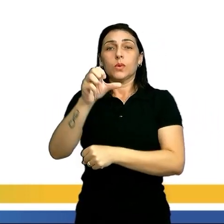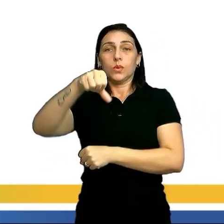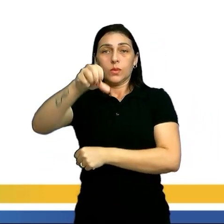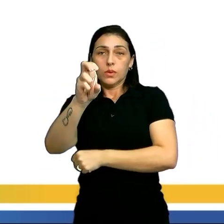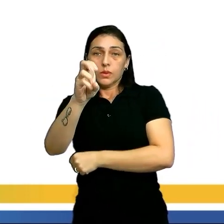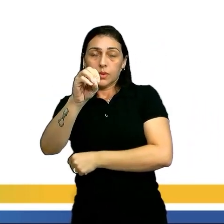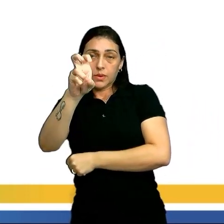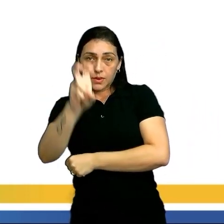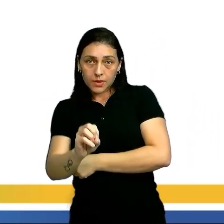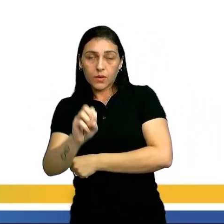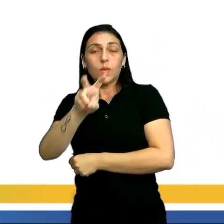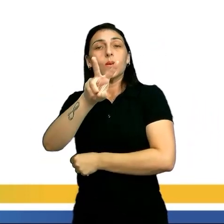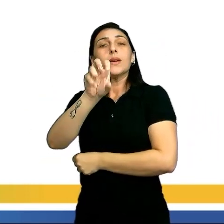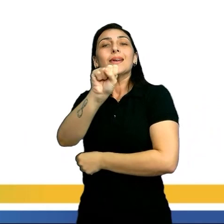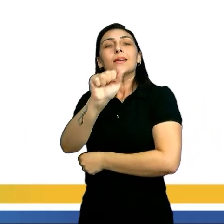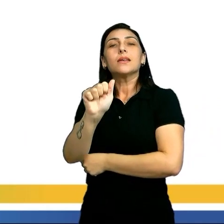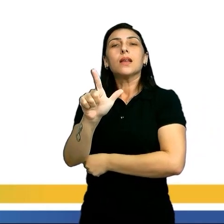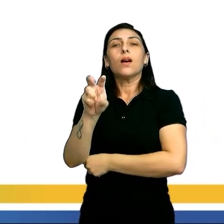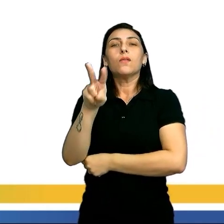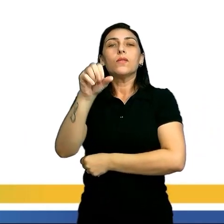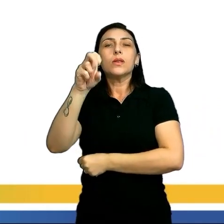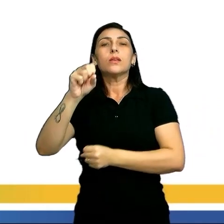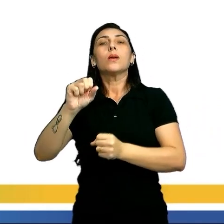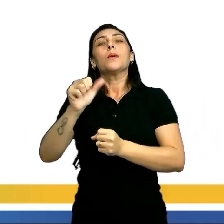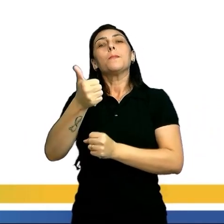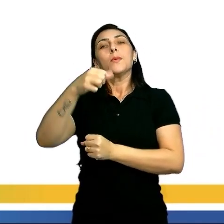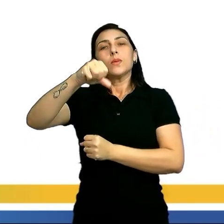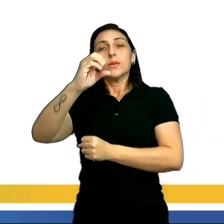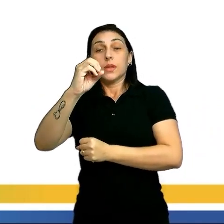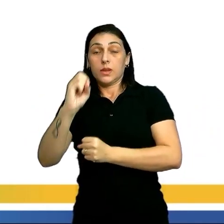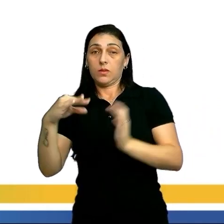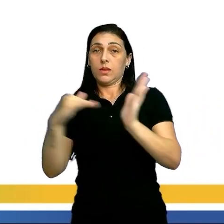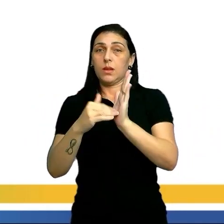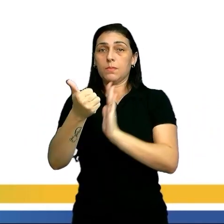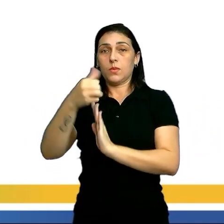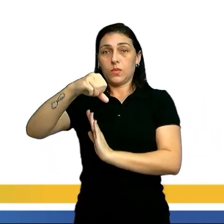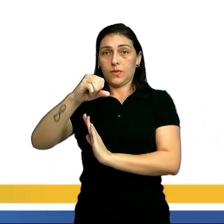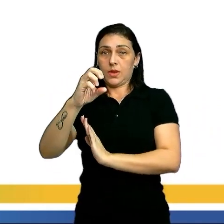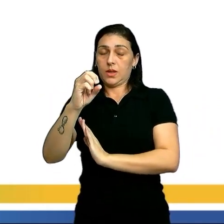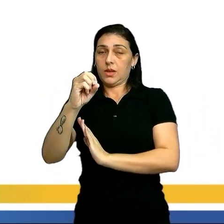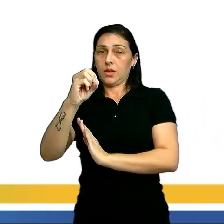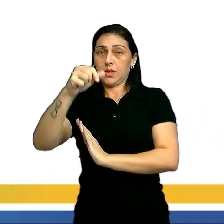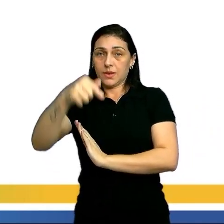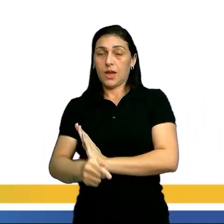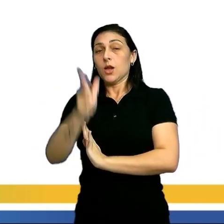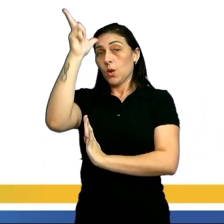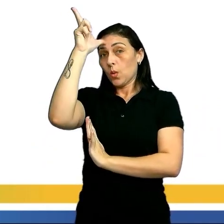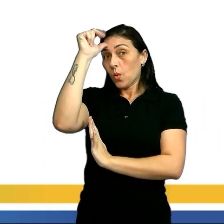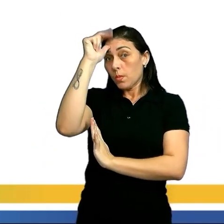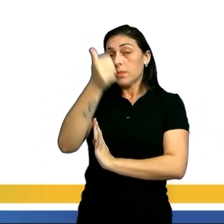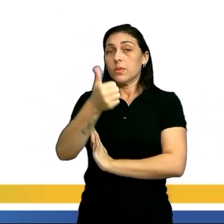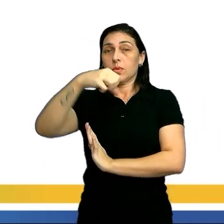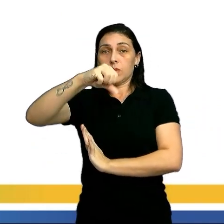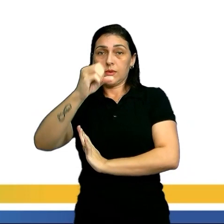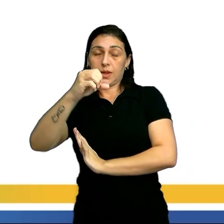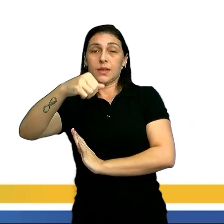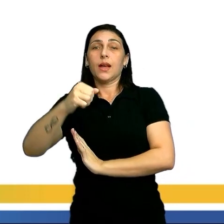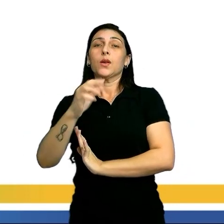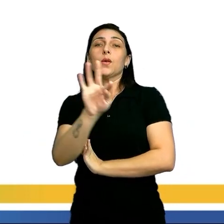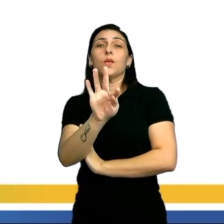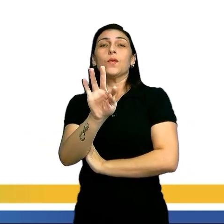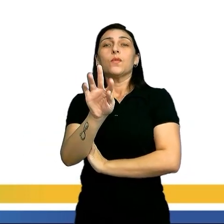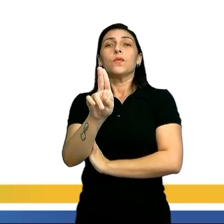1905, fauvismo entre 1905 e 1907, cubismo também em 1907,